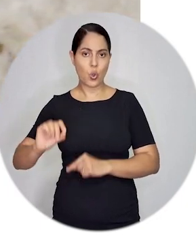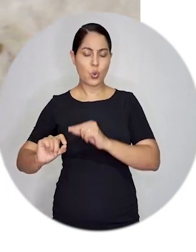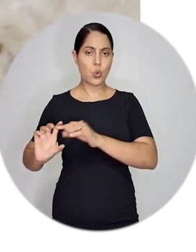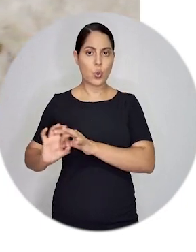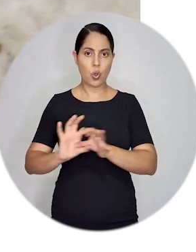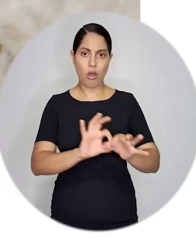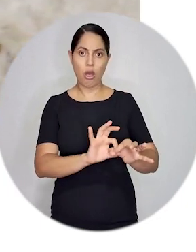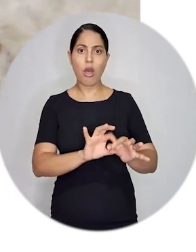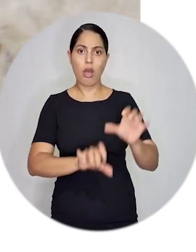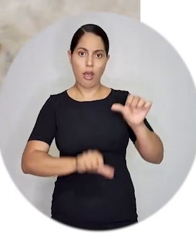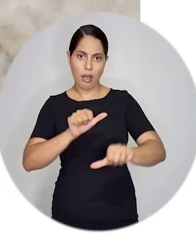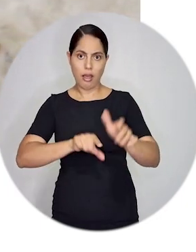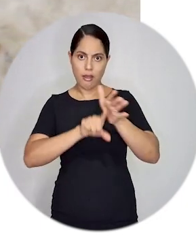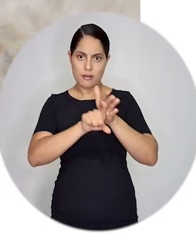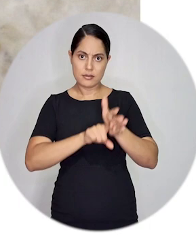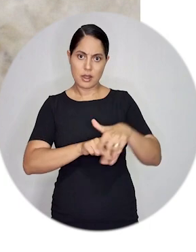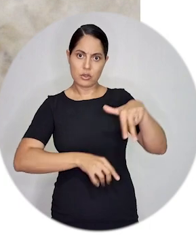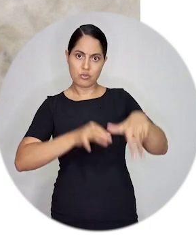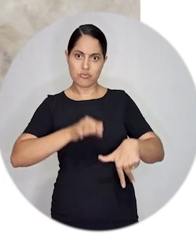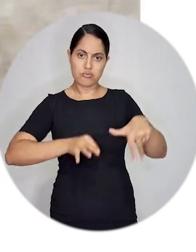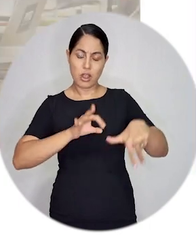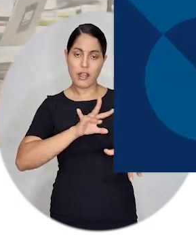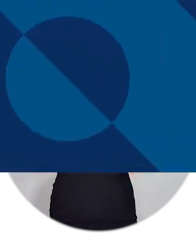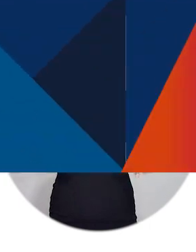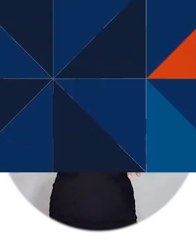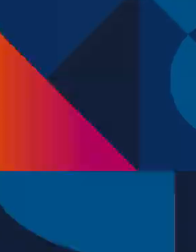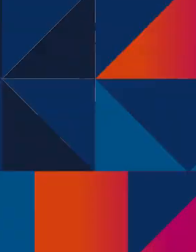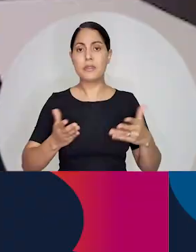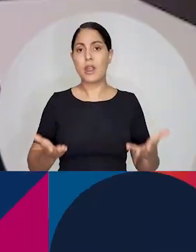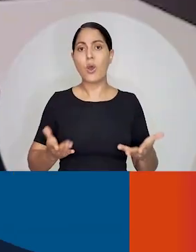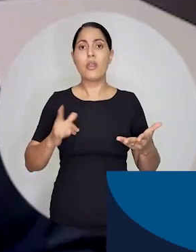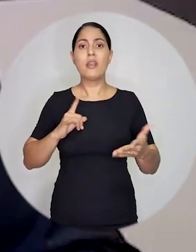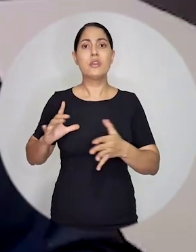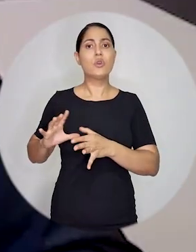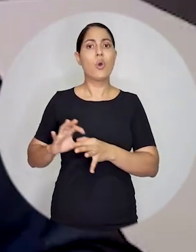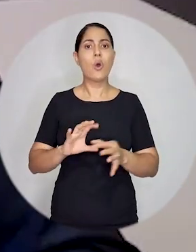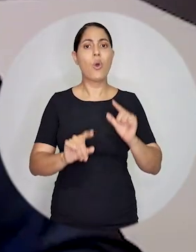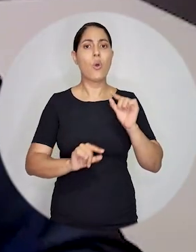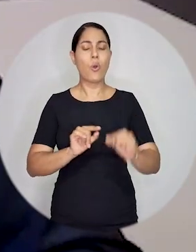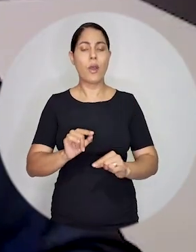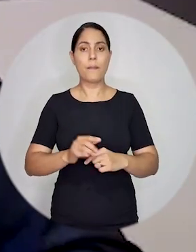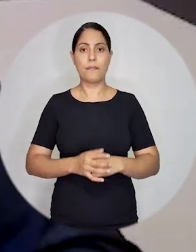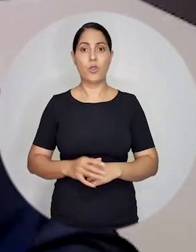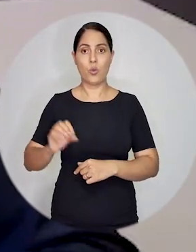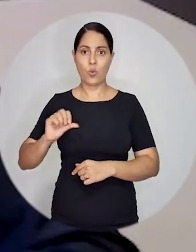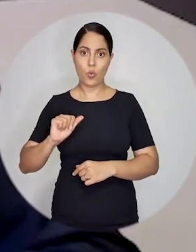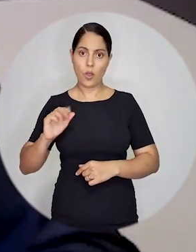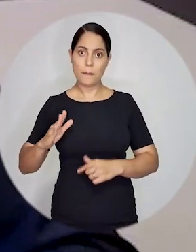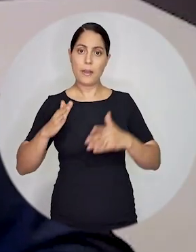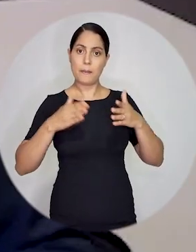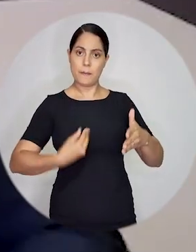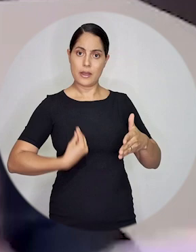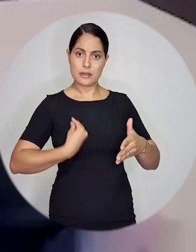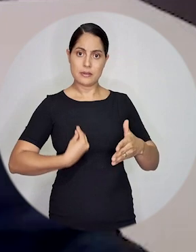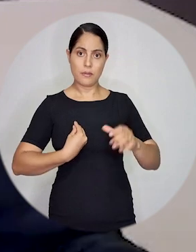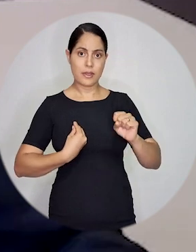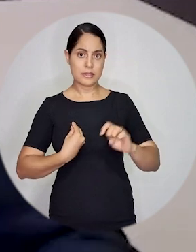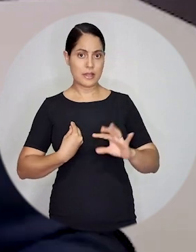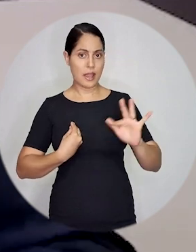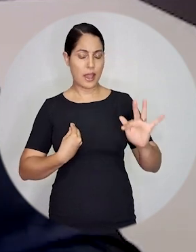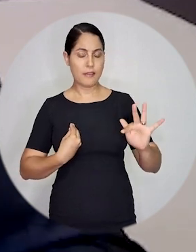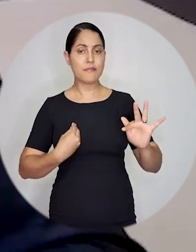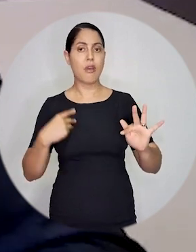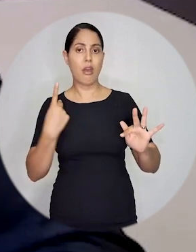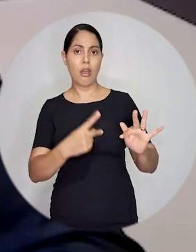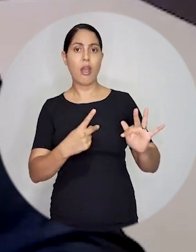maior imparcialidade do magistrado. O Conselho Federal da OAB participou do processo no Supremo Tribunal Federal, instituído o juiz